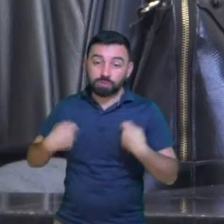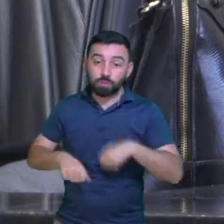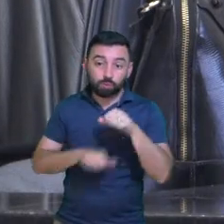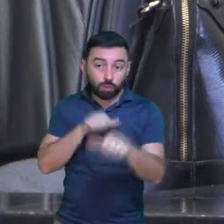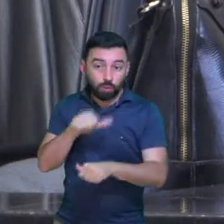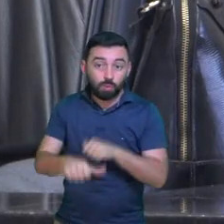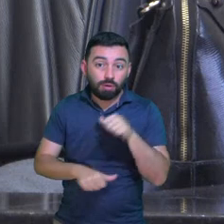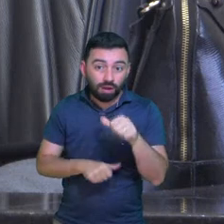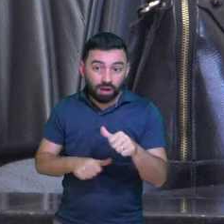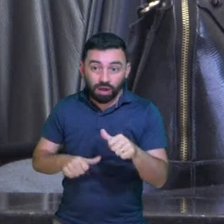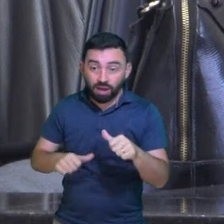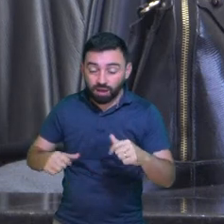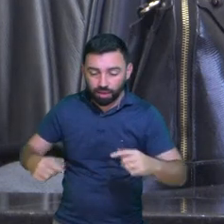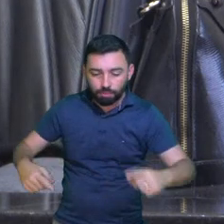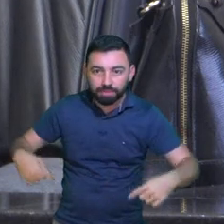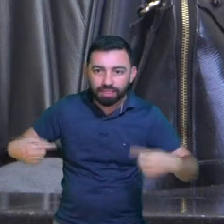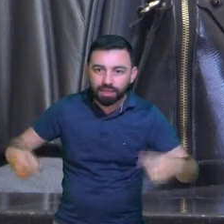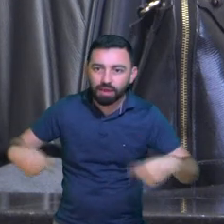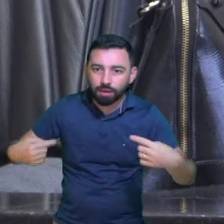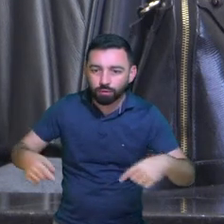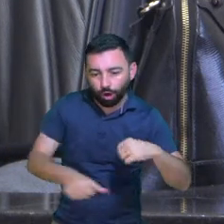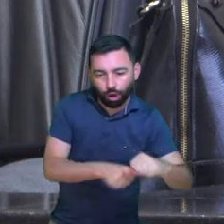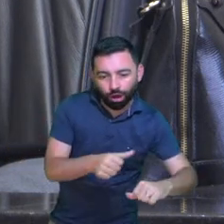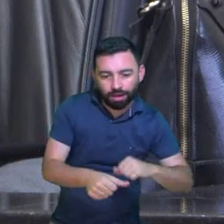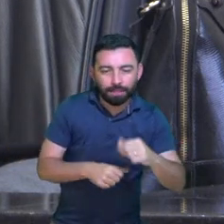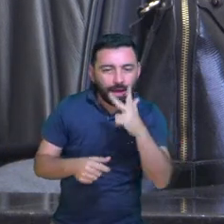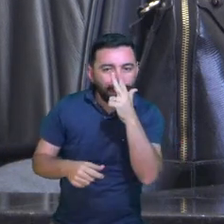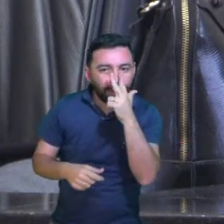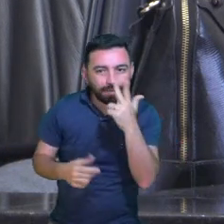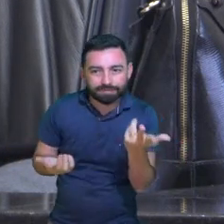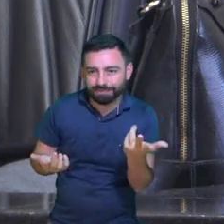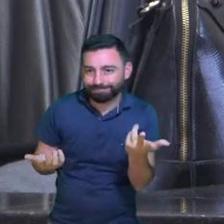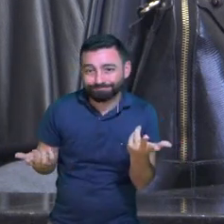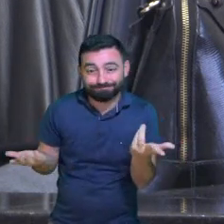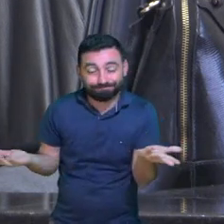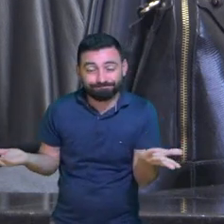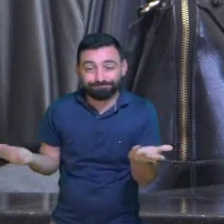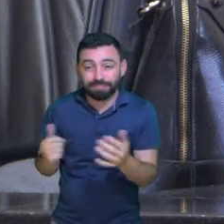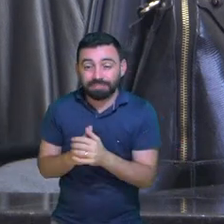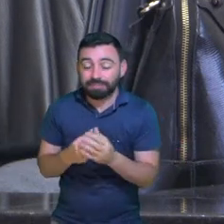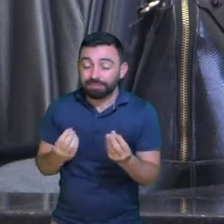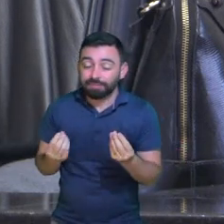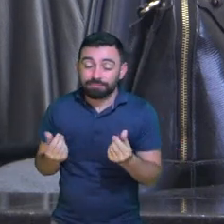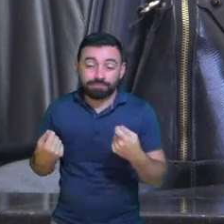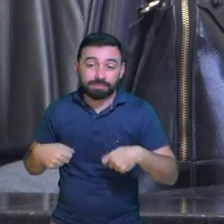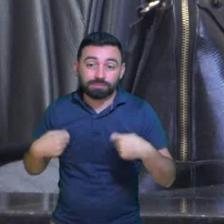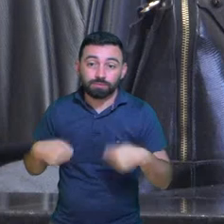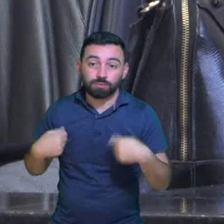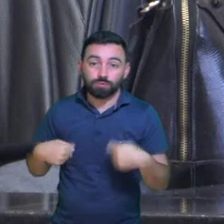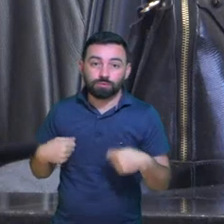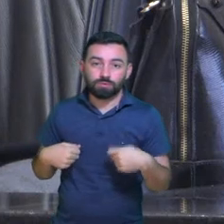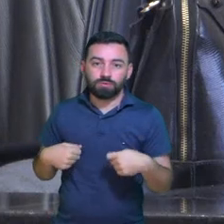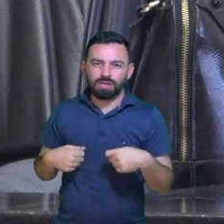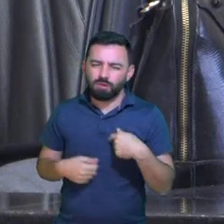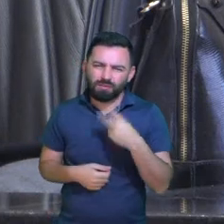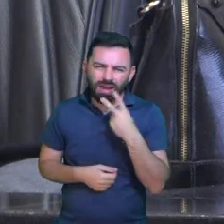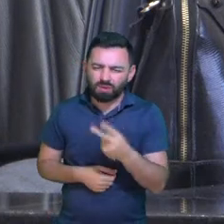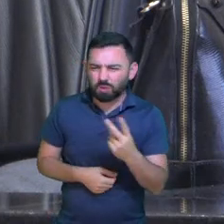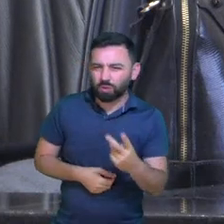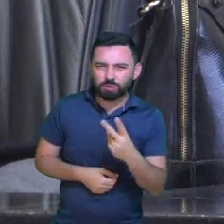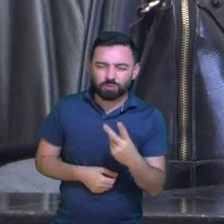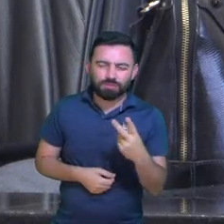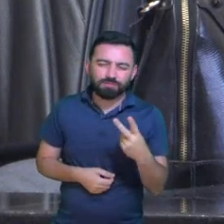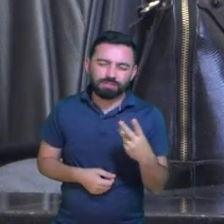pneu com o carro andando então ele tinha que fazer isso né ah em algumas vezes que eu vou falar da 2 2024 as pessoas